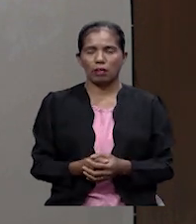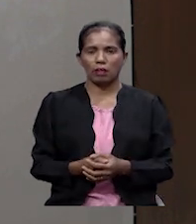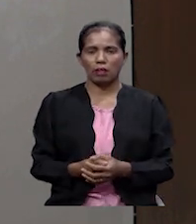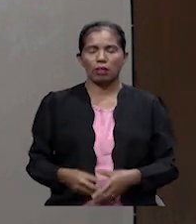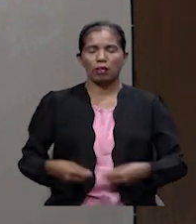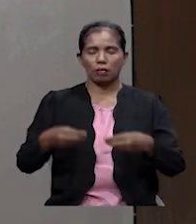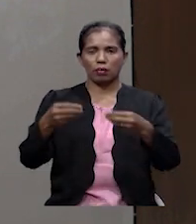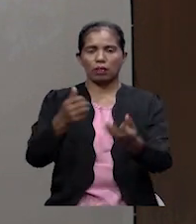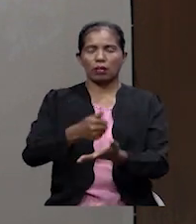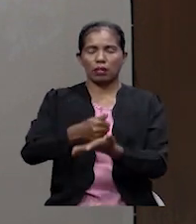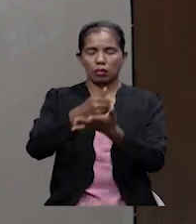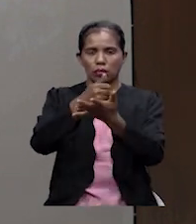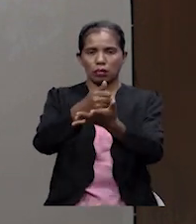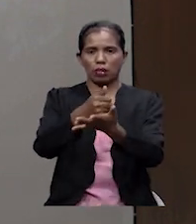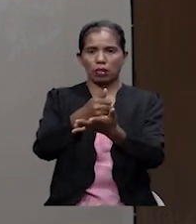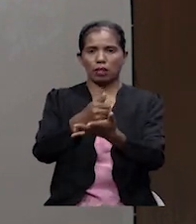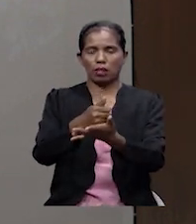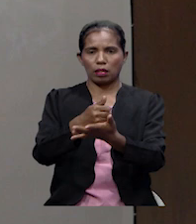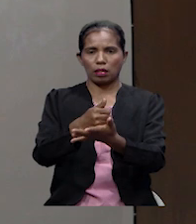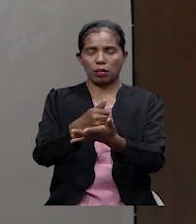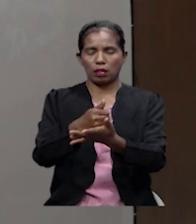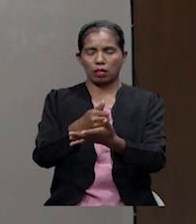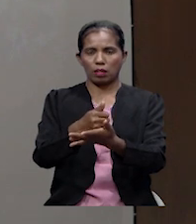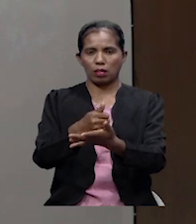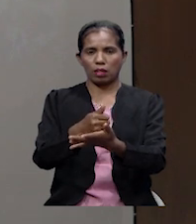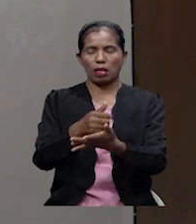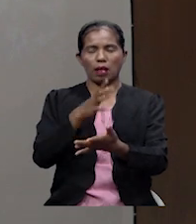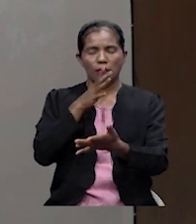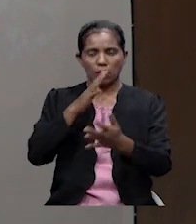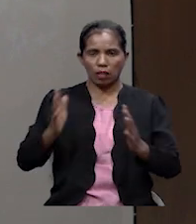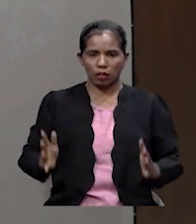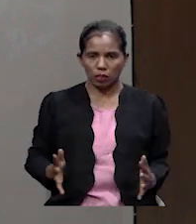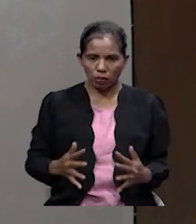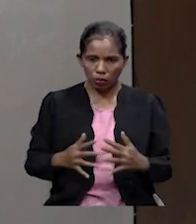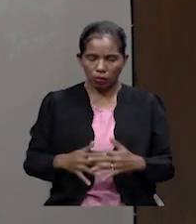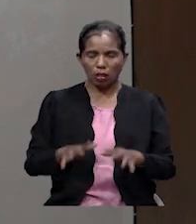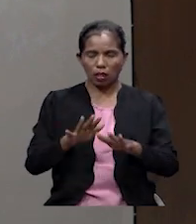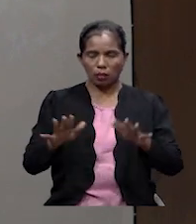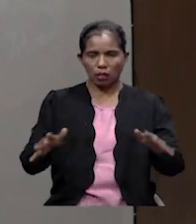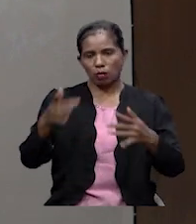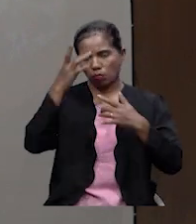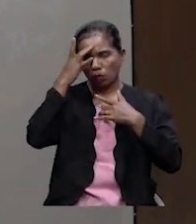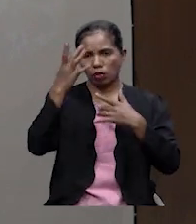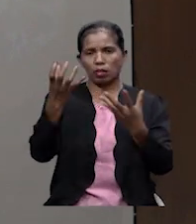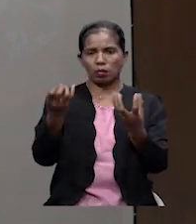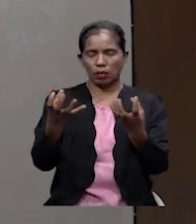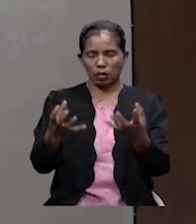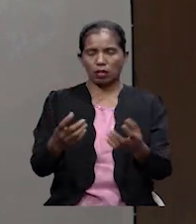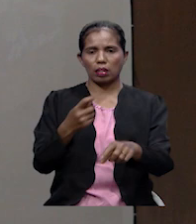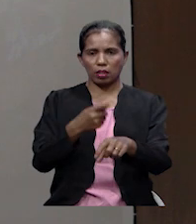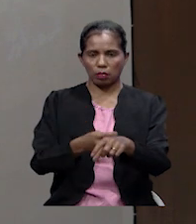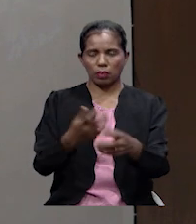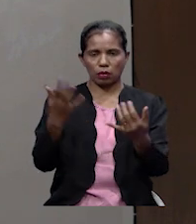for assistência ba inan e sin rua lavarik mora so oi ne be maka durante